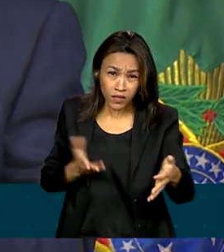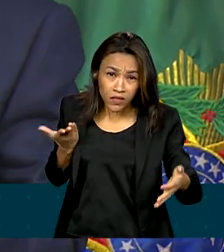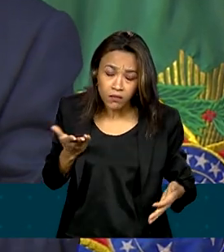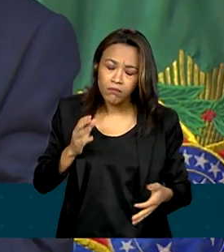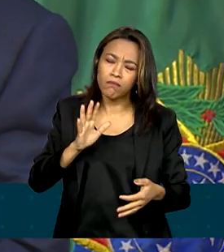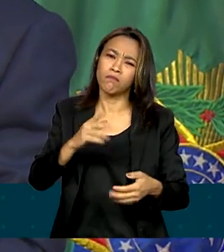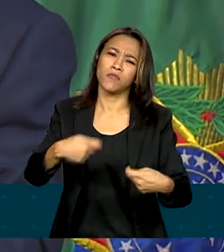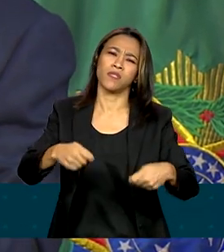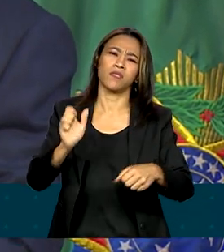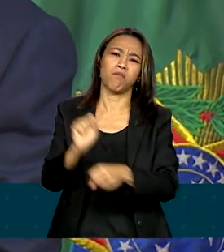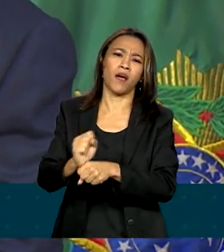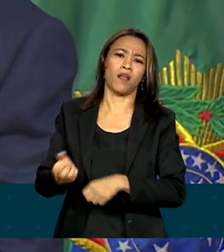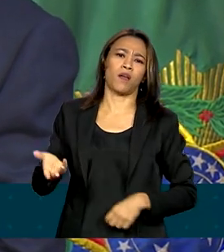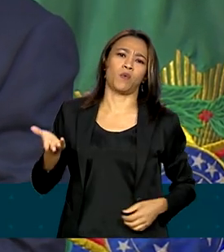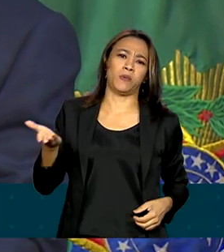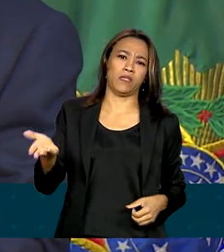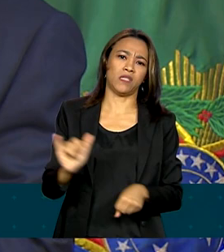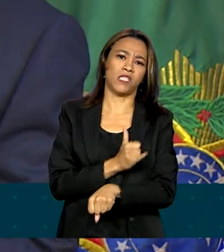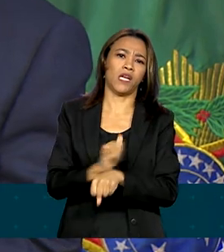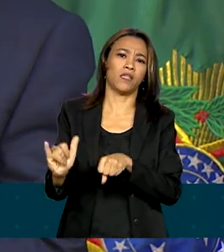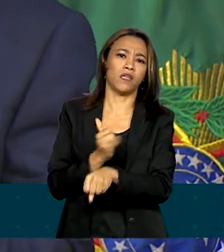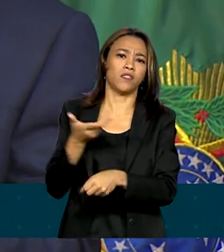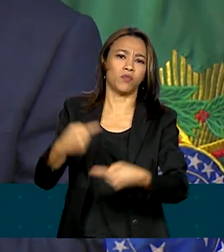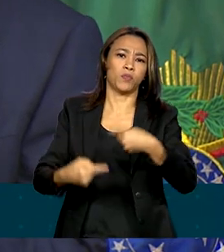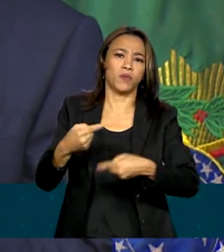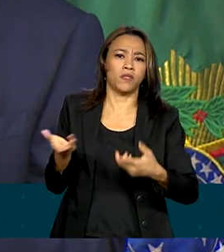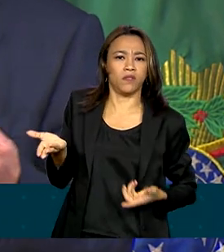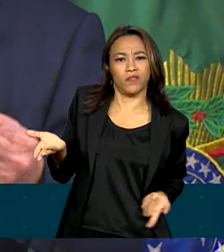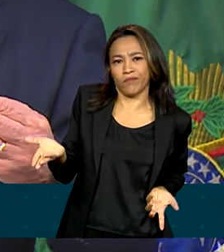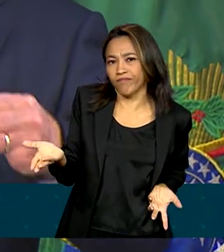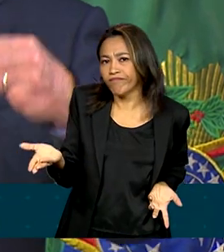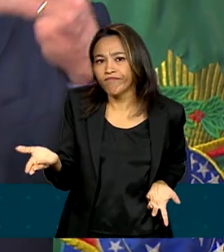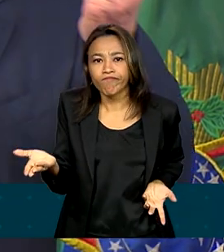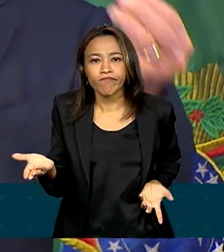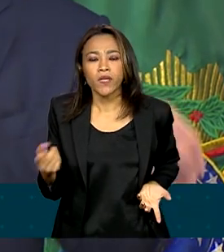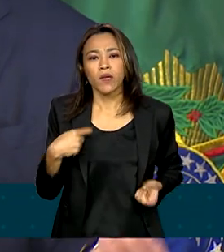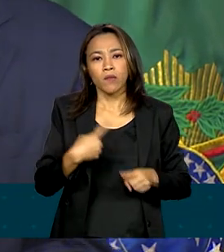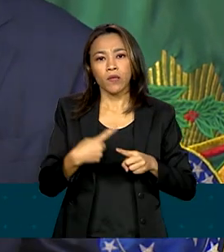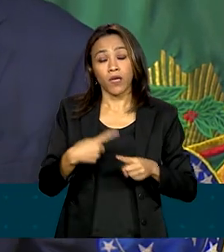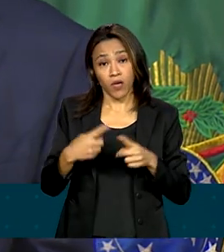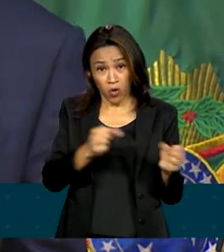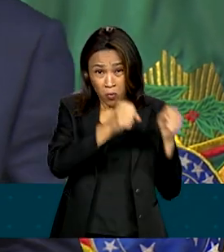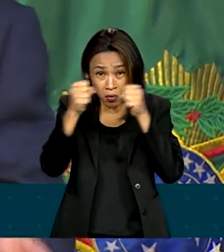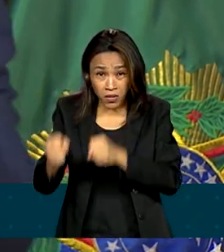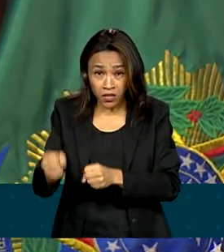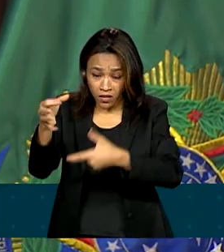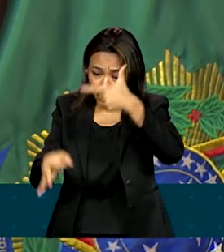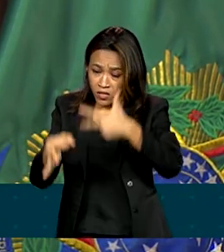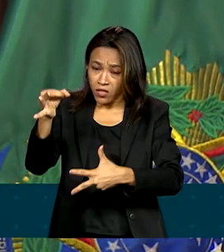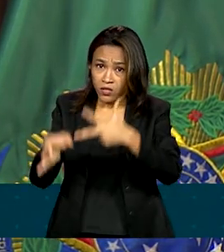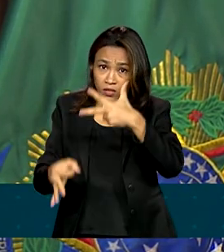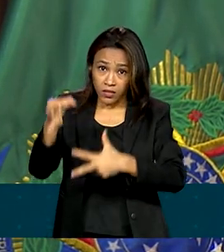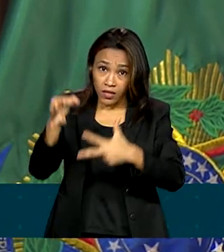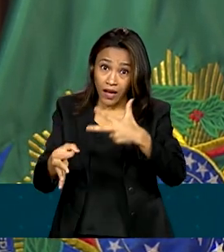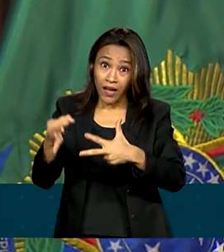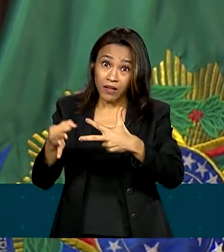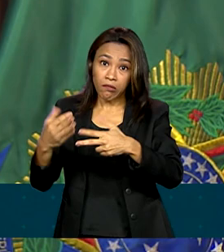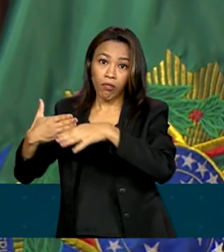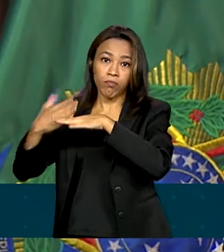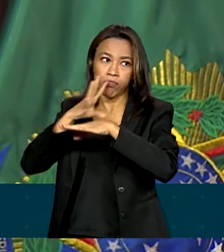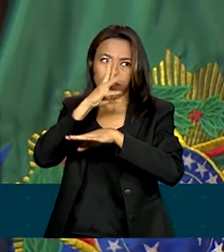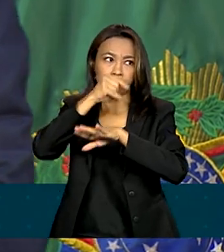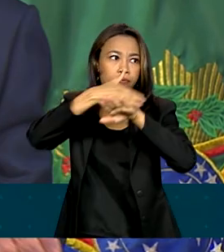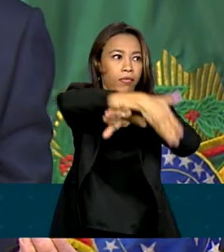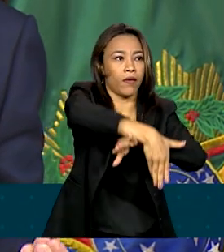parar com esse método de fazer política, porque isso efetivamente faz com que o Poder Judiciário adentre ao Poder